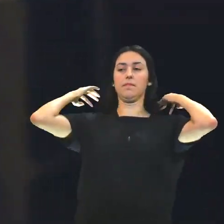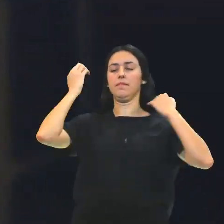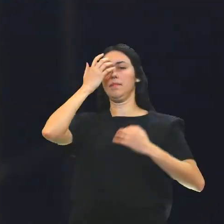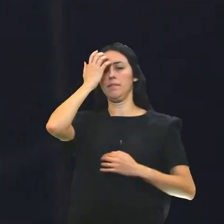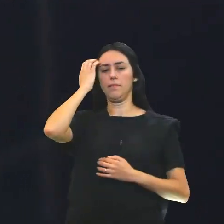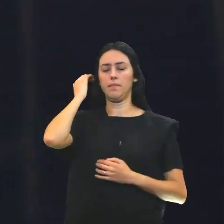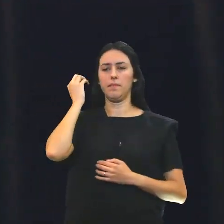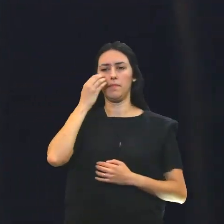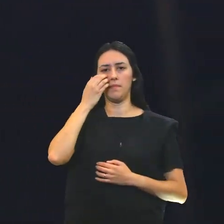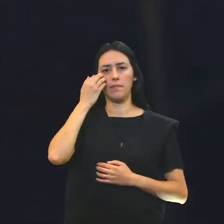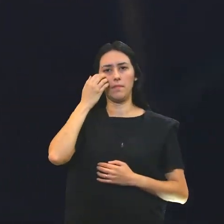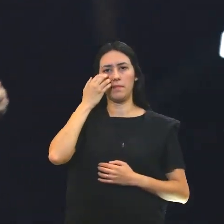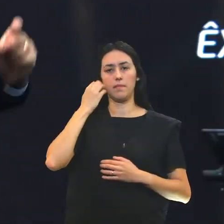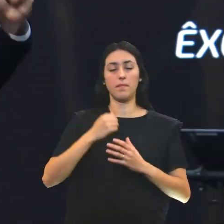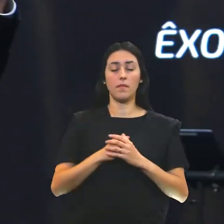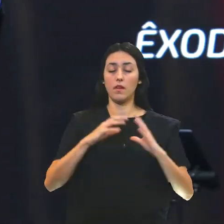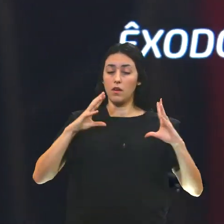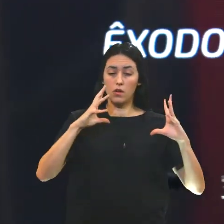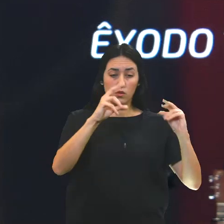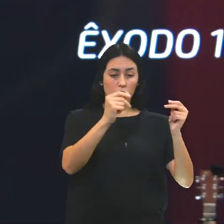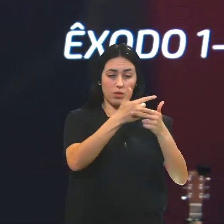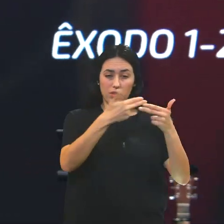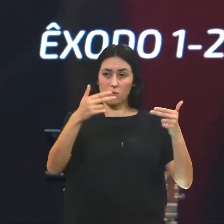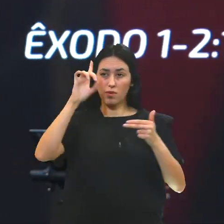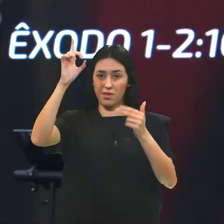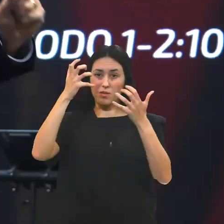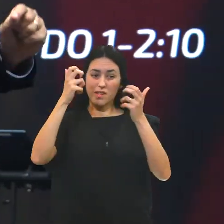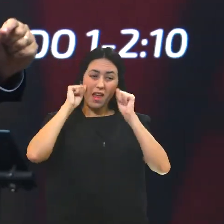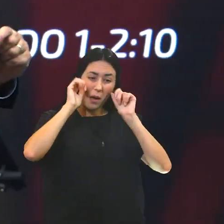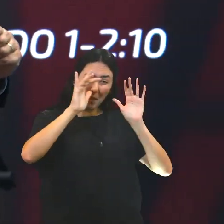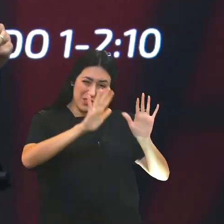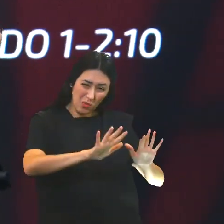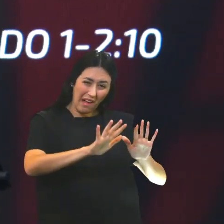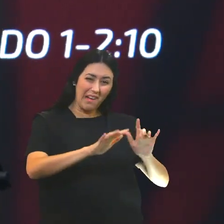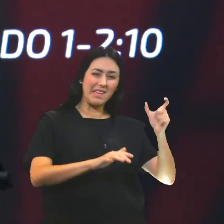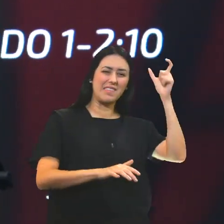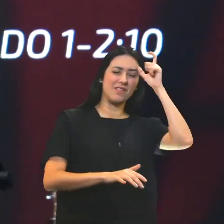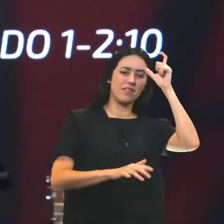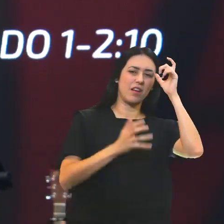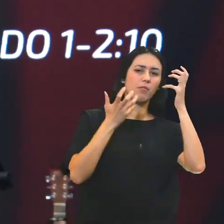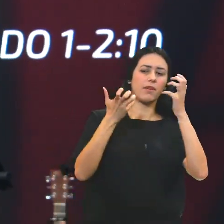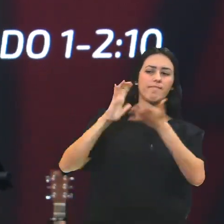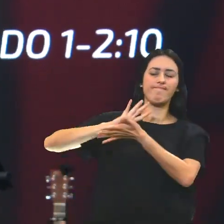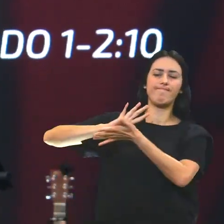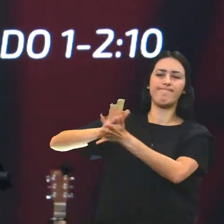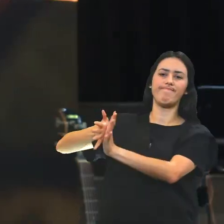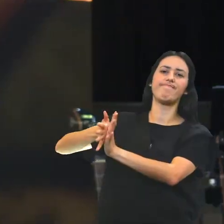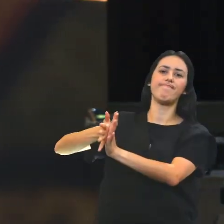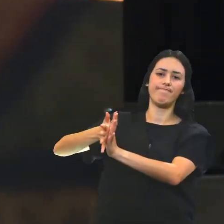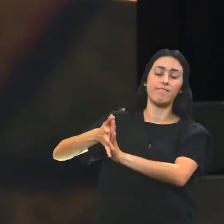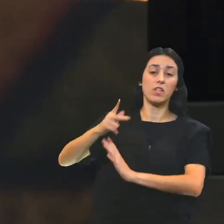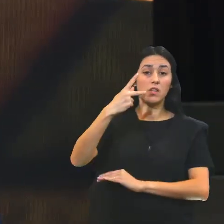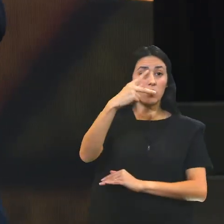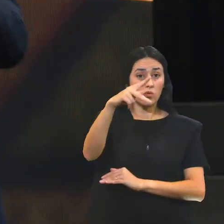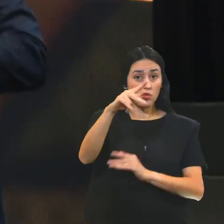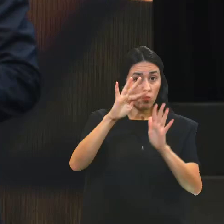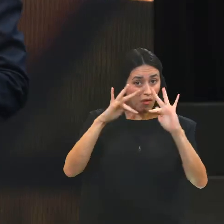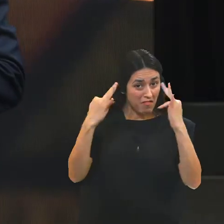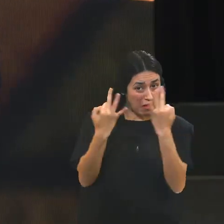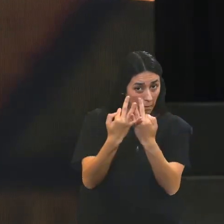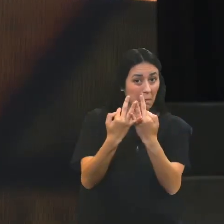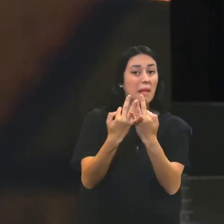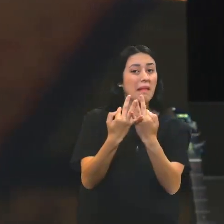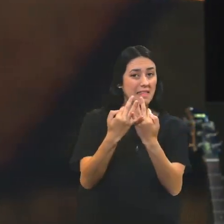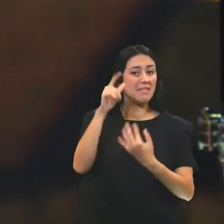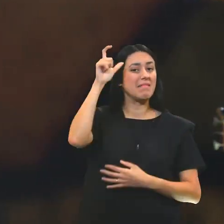Tudo aquilo que Deus quer abençoar, o inimigo quer destruir. Sua família está na mira do